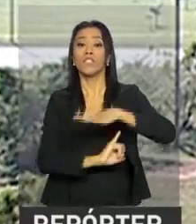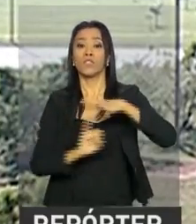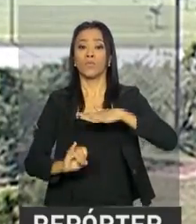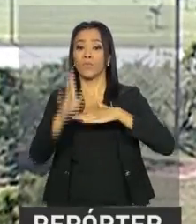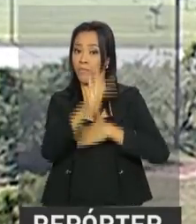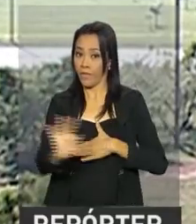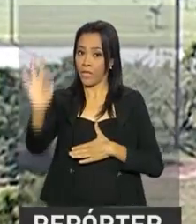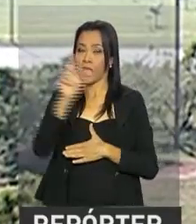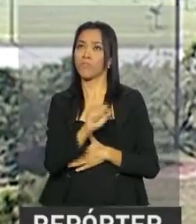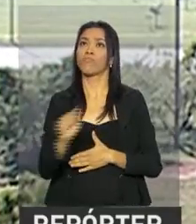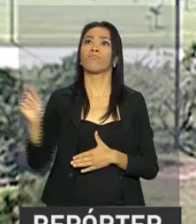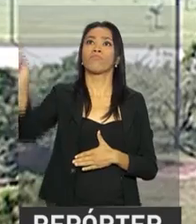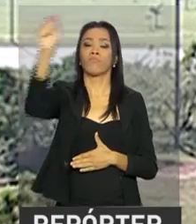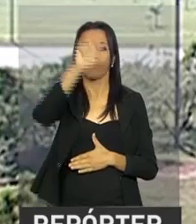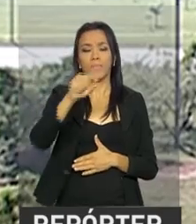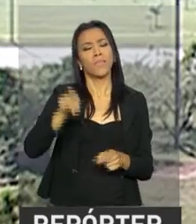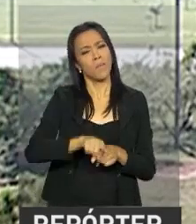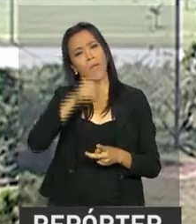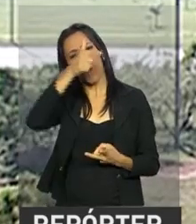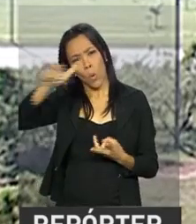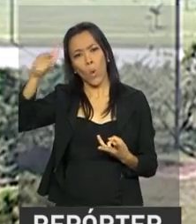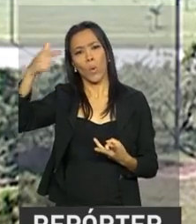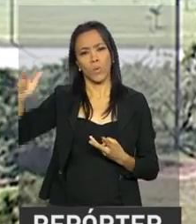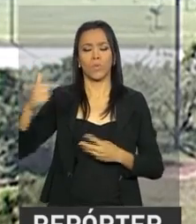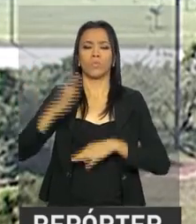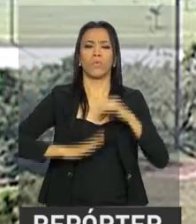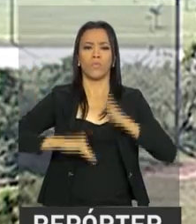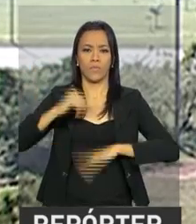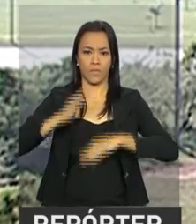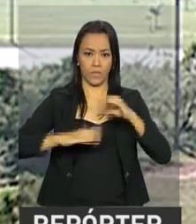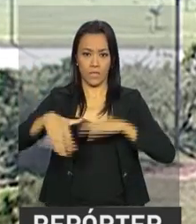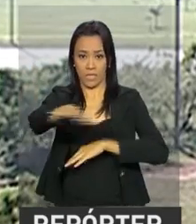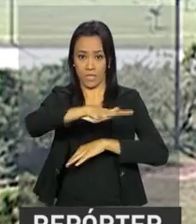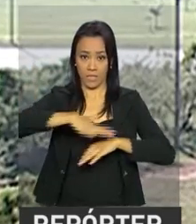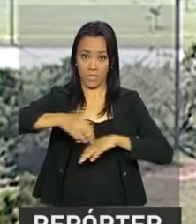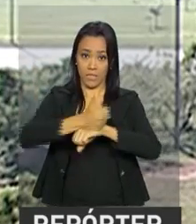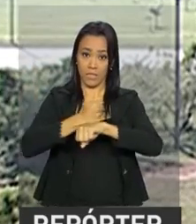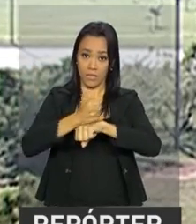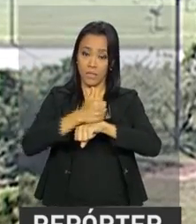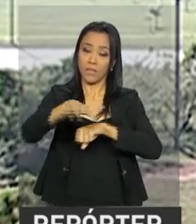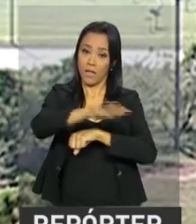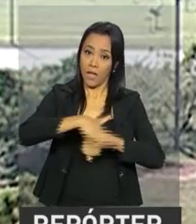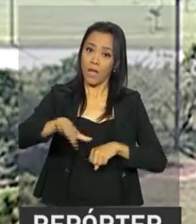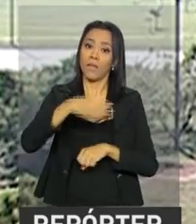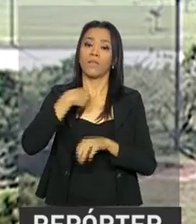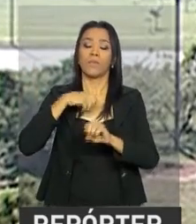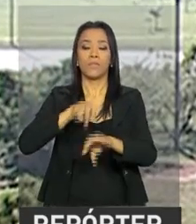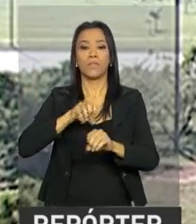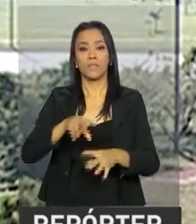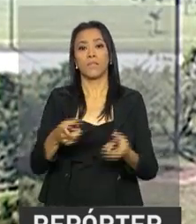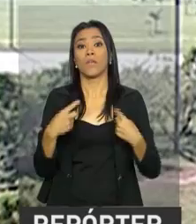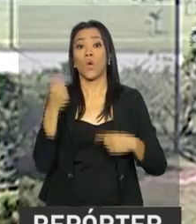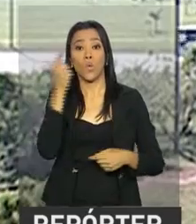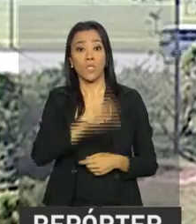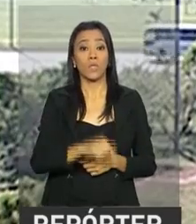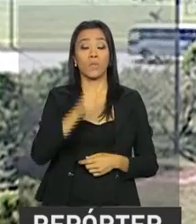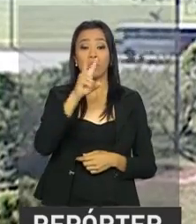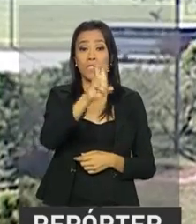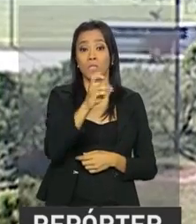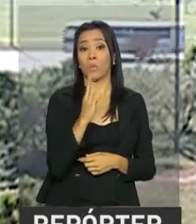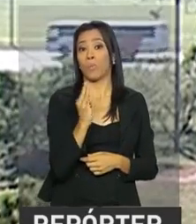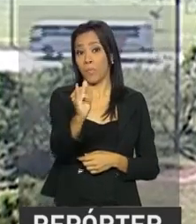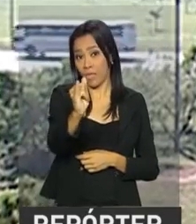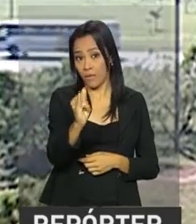de outros servidores da educação também. O governo concedeu um crédito suplementar de 5 bilhões de